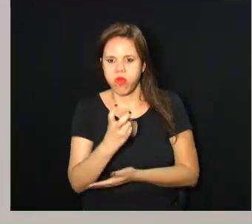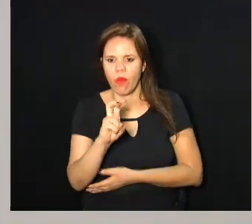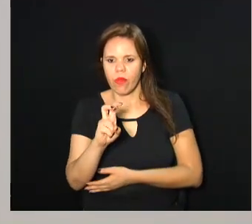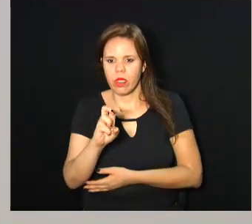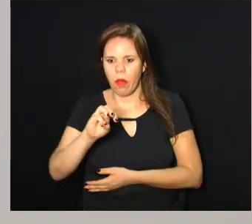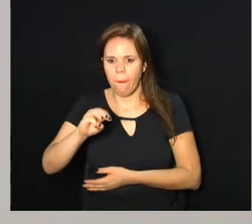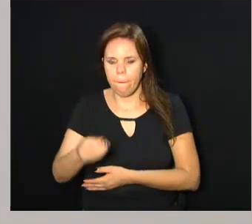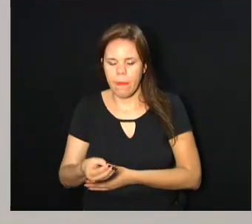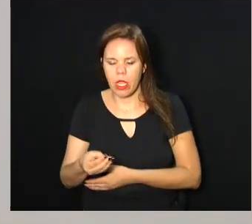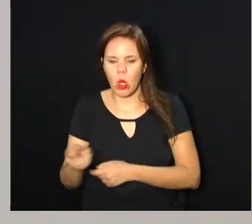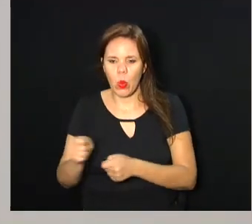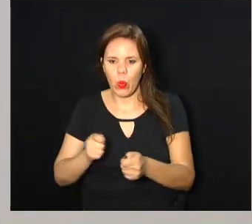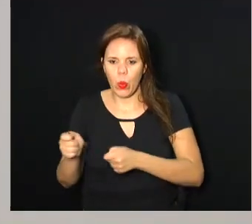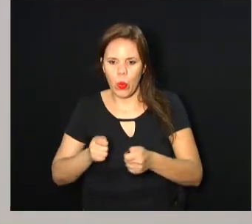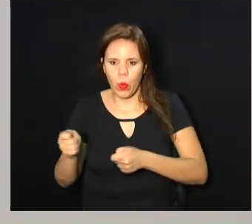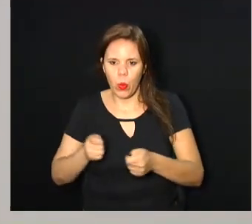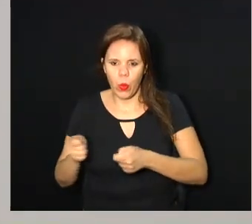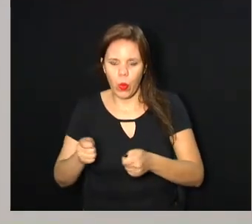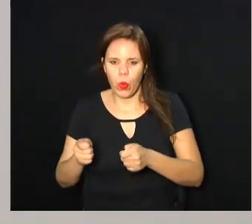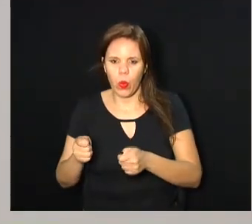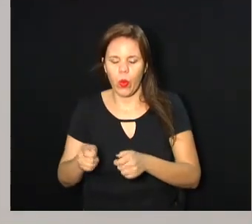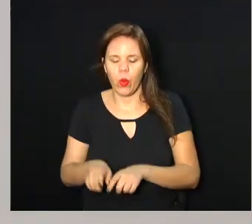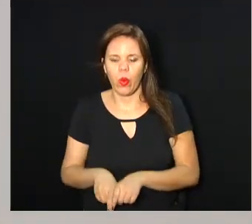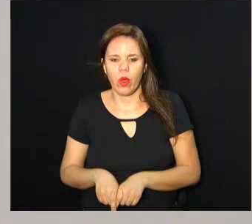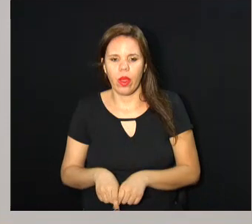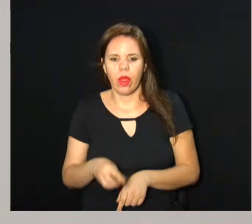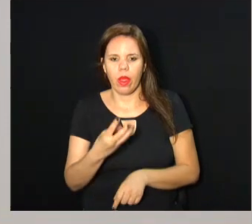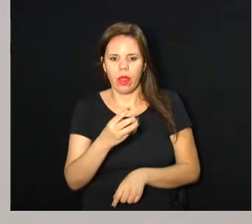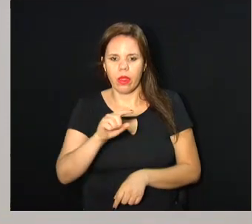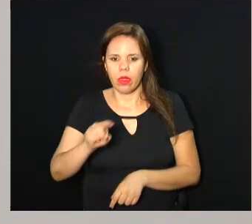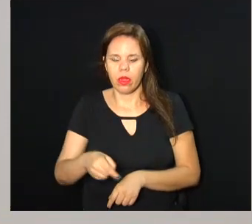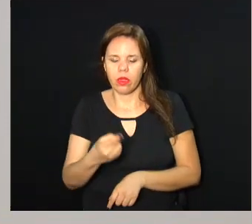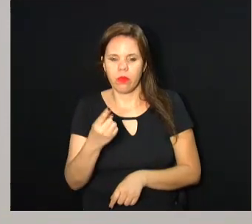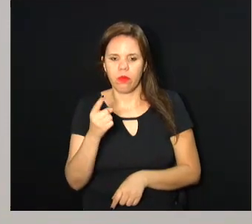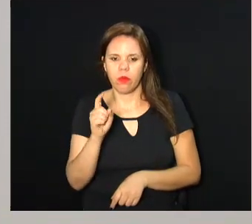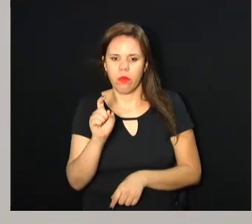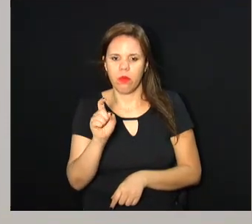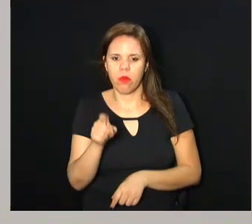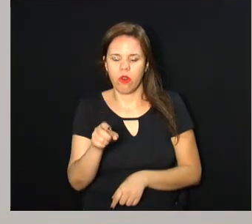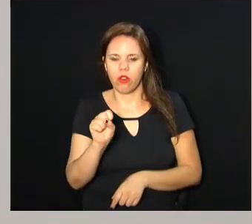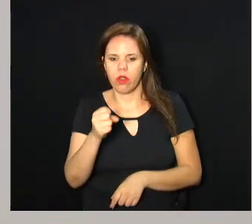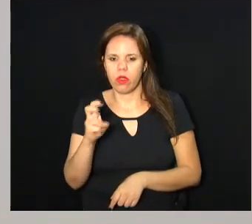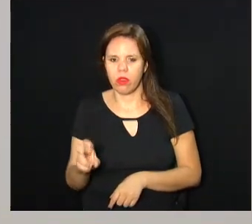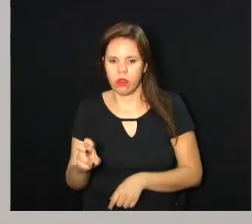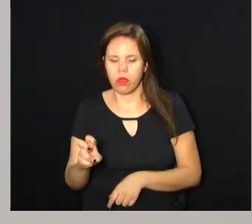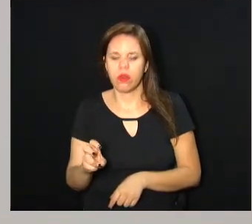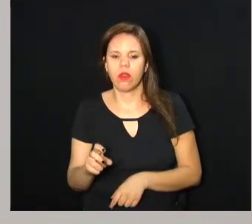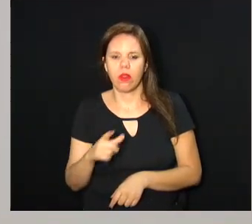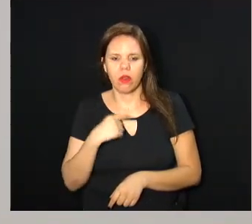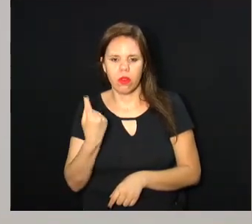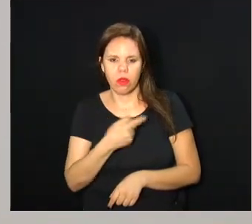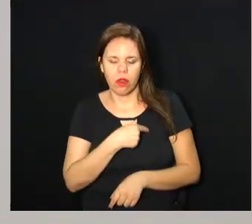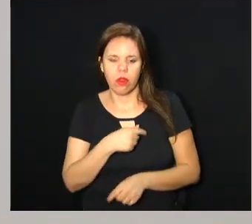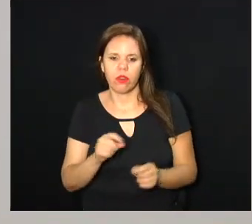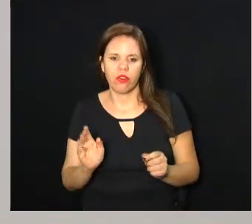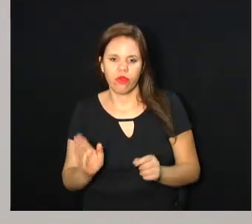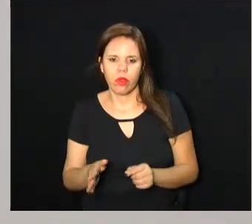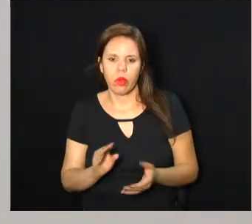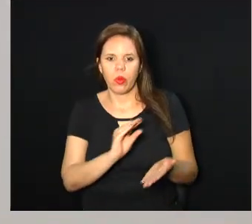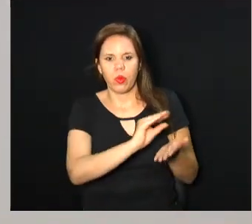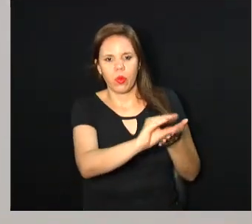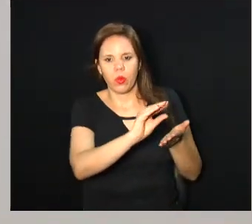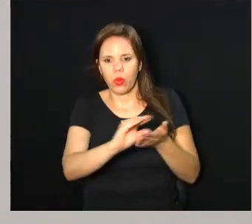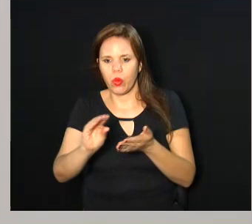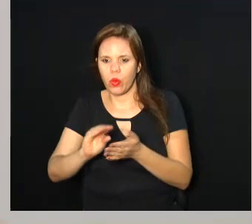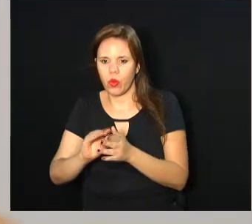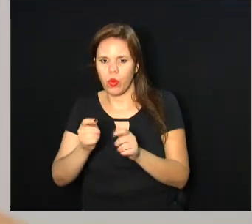milhões de economia. E com esse orçamento de 3,85% então, da Receita Tributária Ampliada, nós ainda investimos